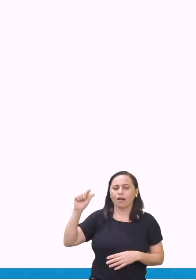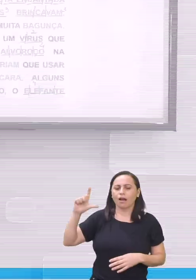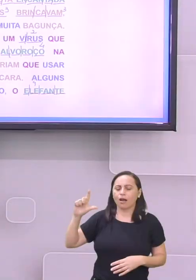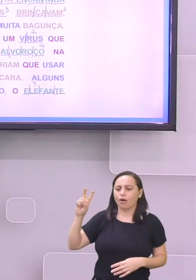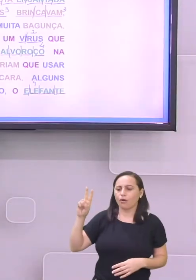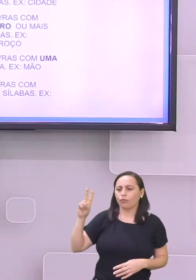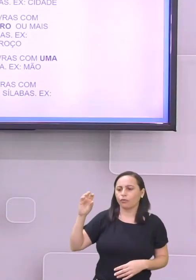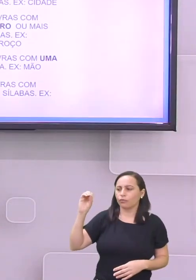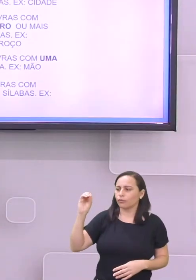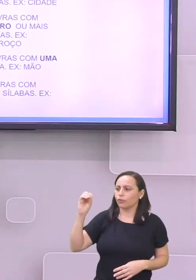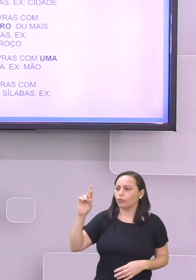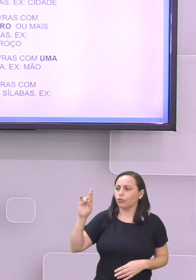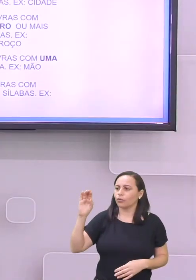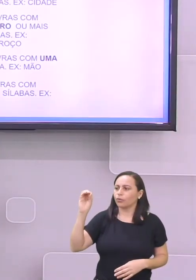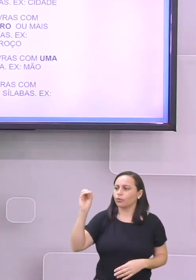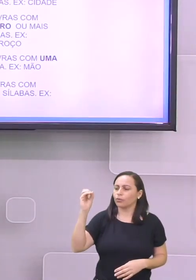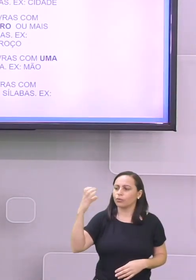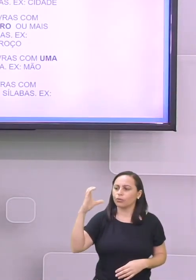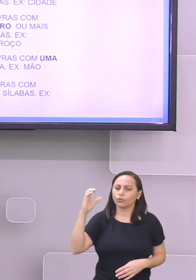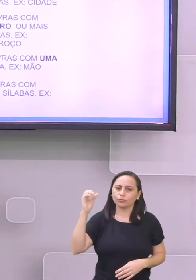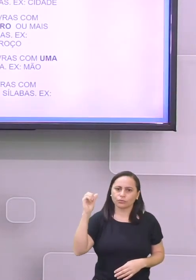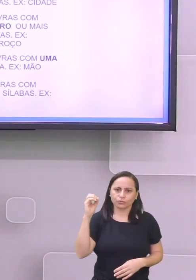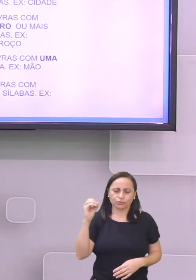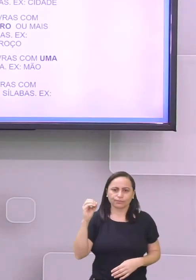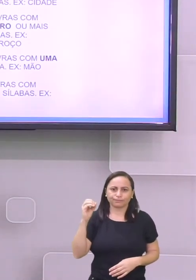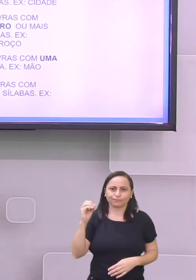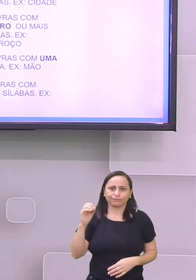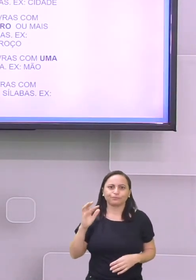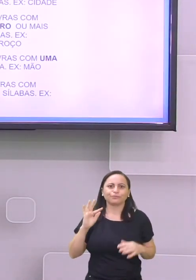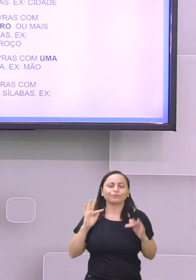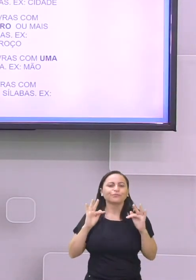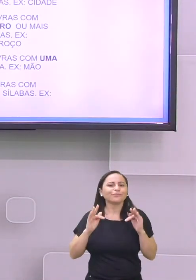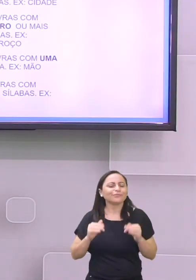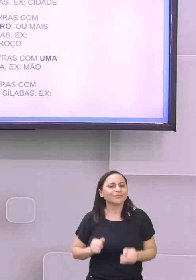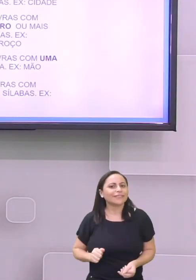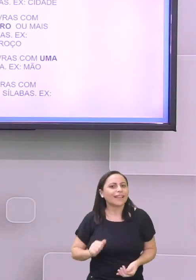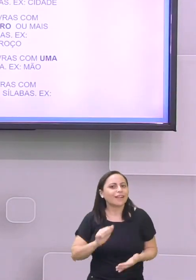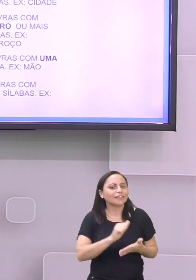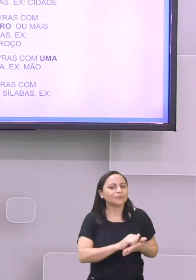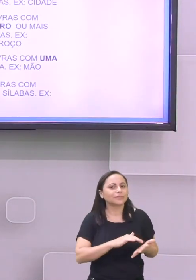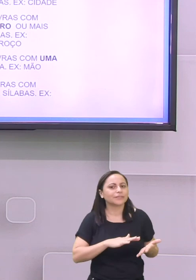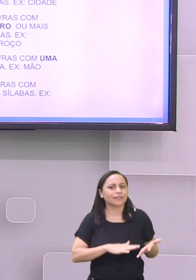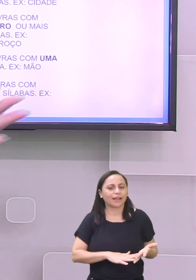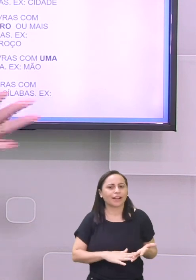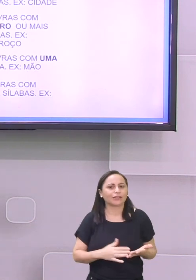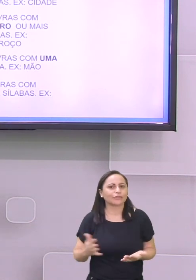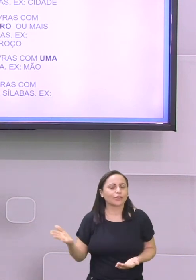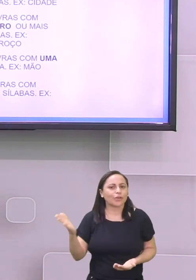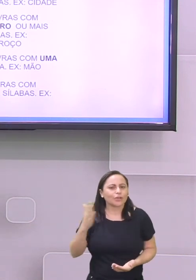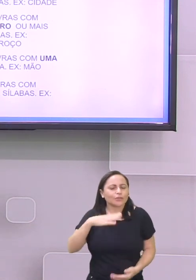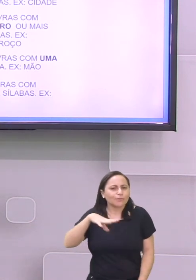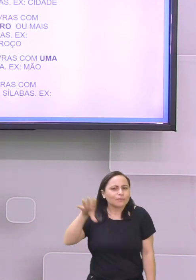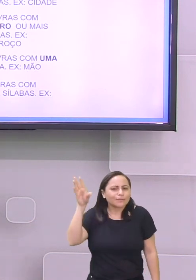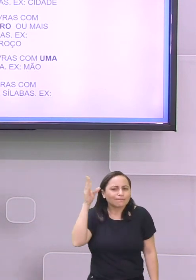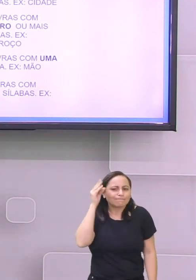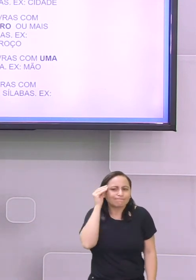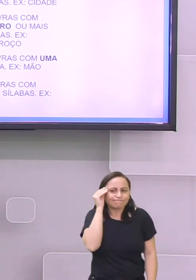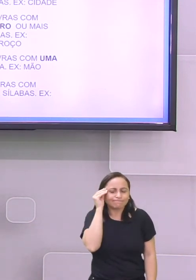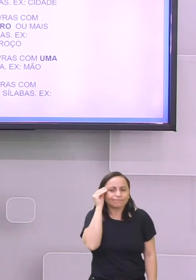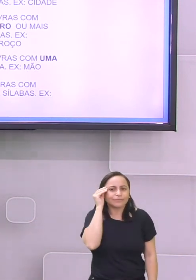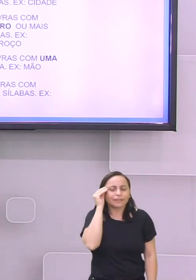E a nossa última atividade, nós vamos aqui fixar a definição das